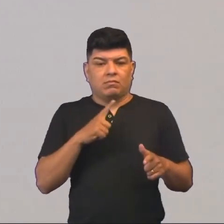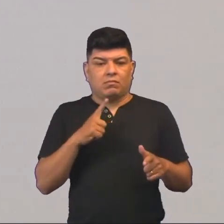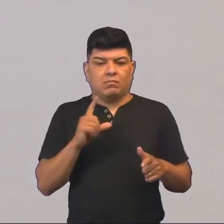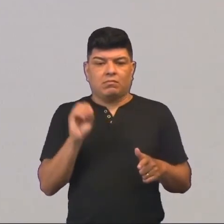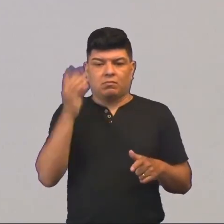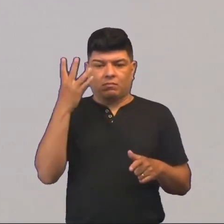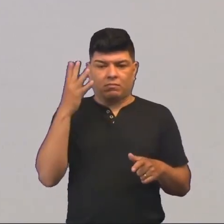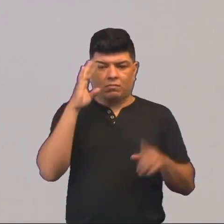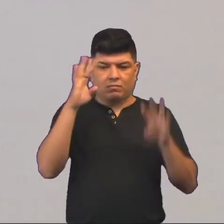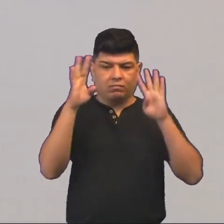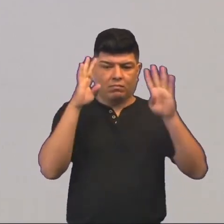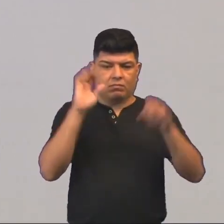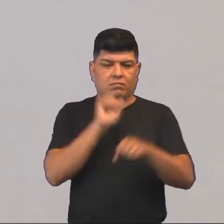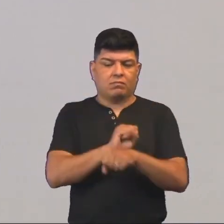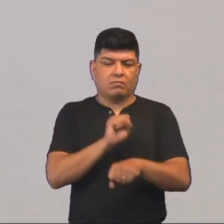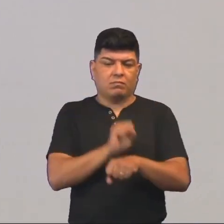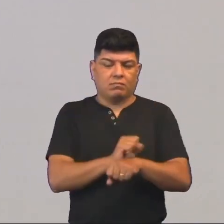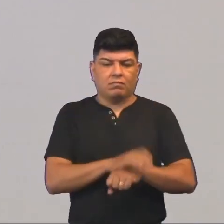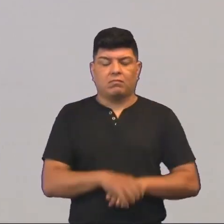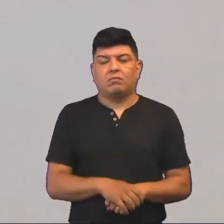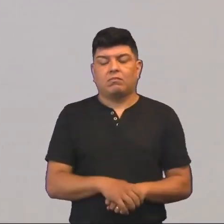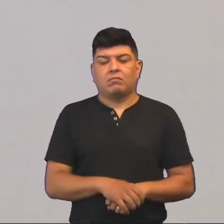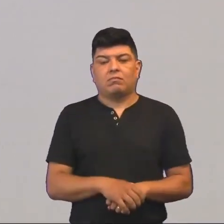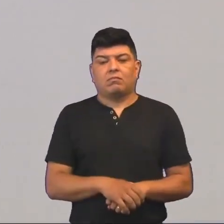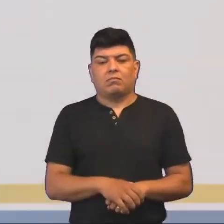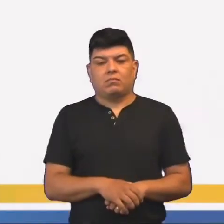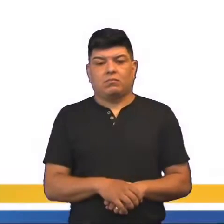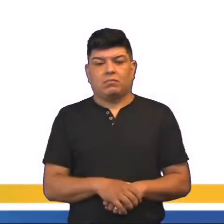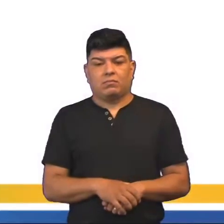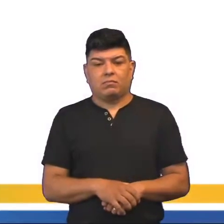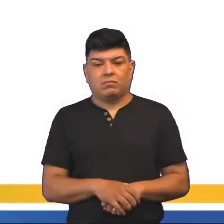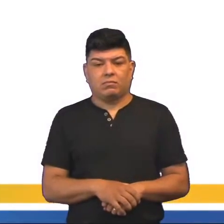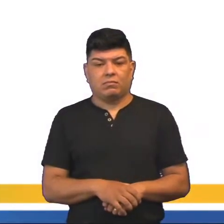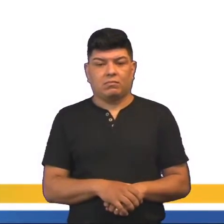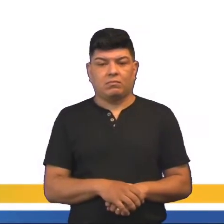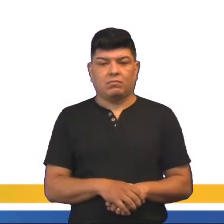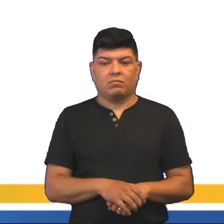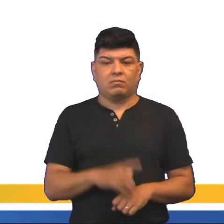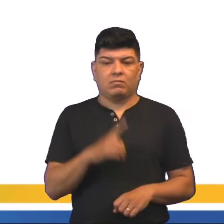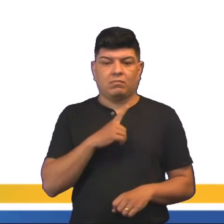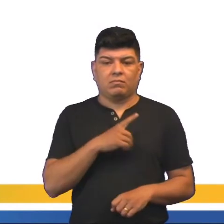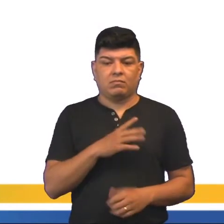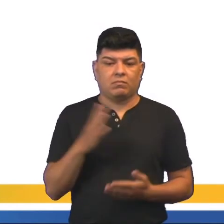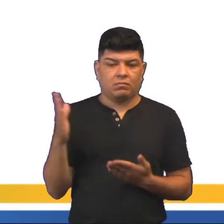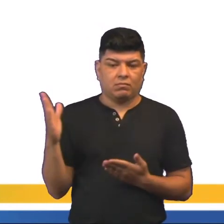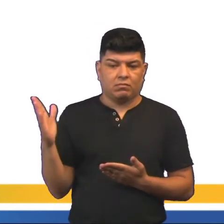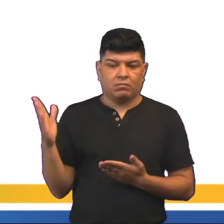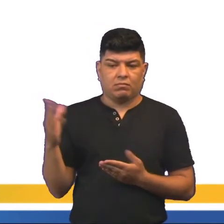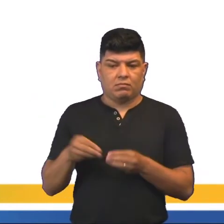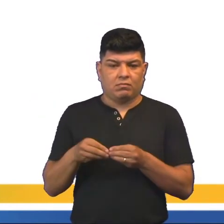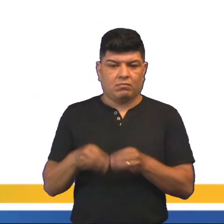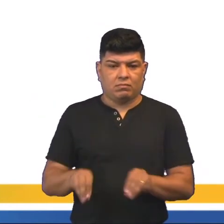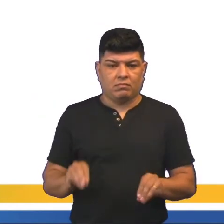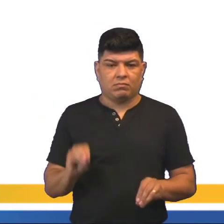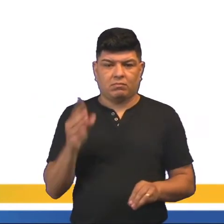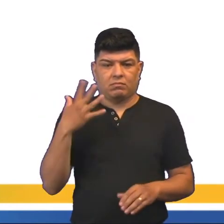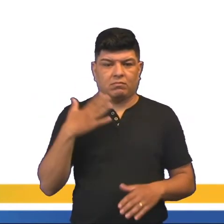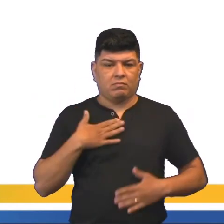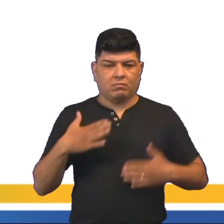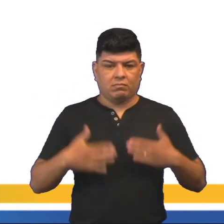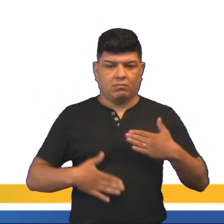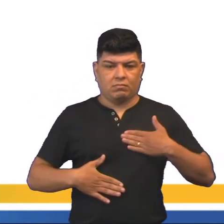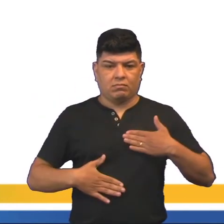o efeito esperado, o efeito que ela deseja. E aqui a gente tem aí algumas consequências que ocorrem no